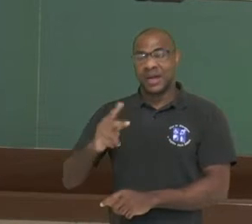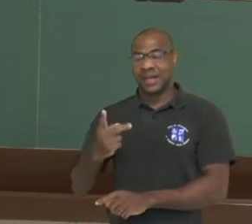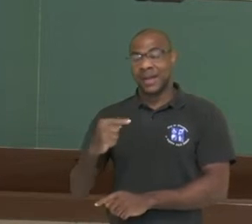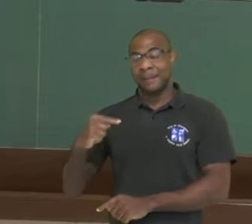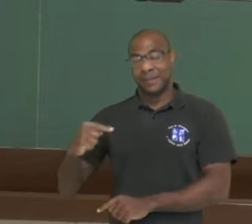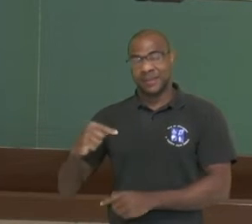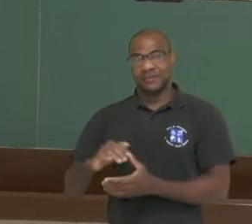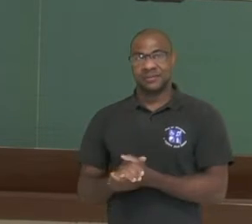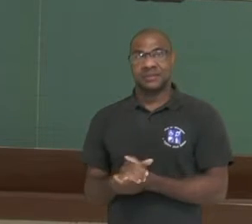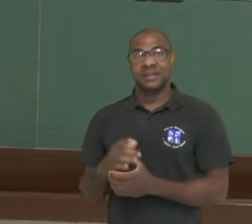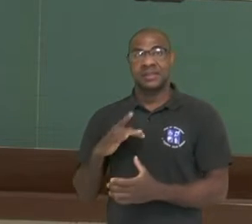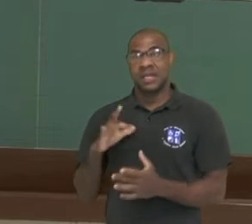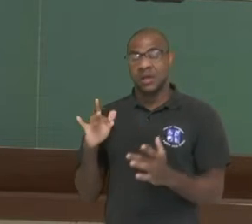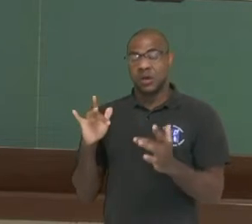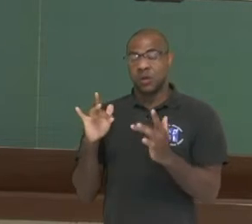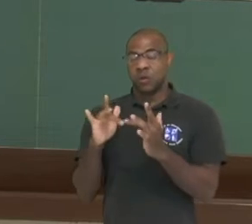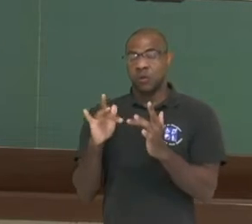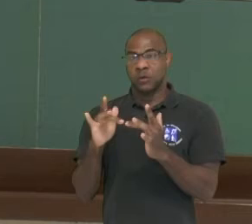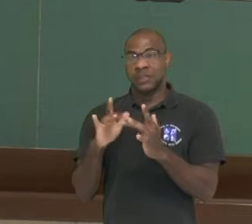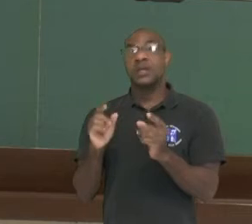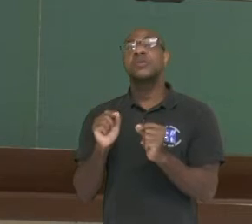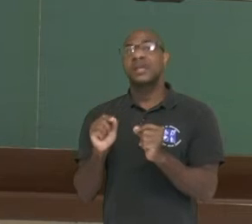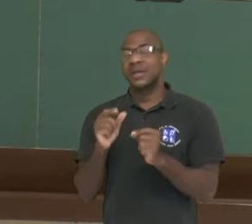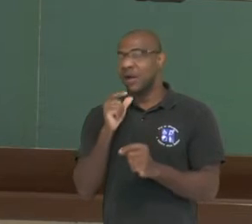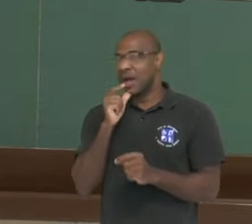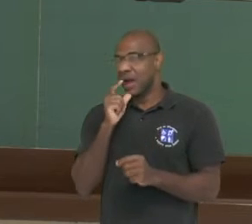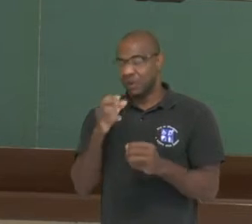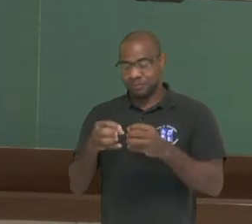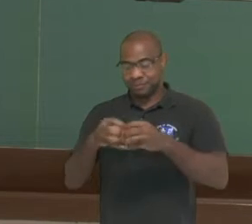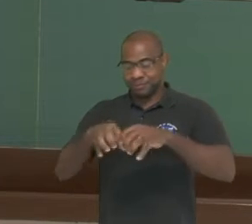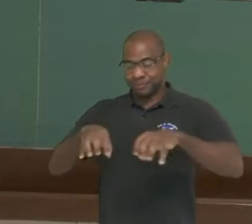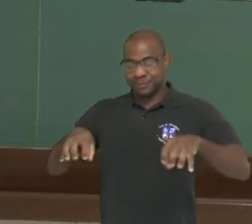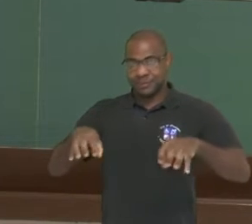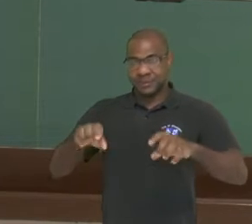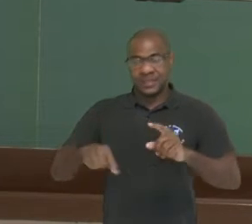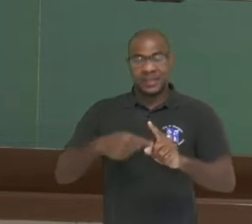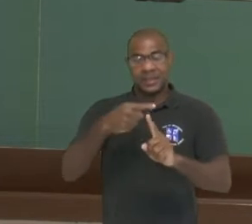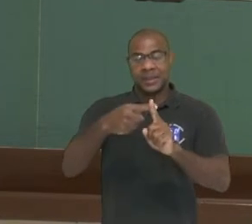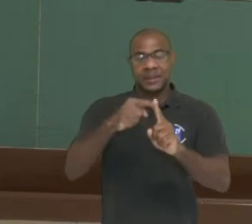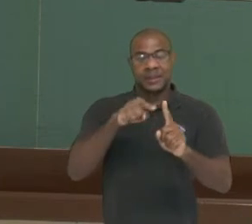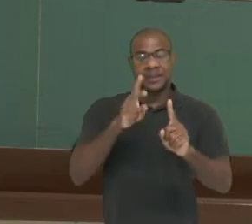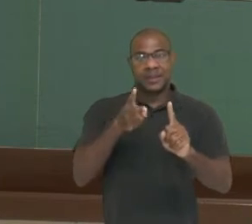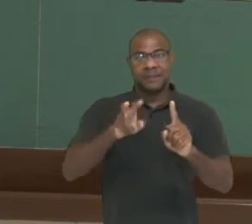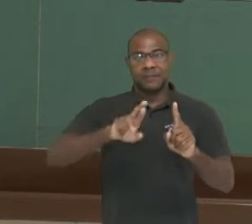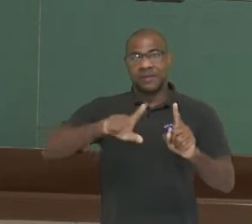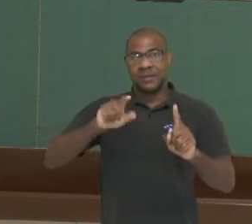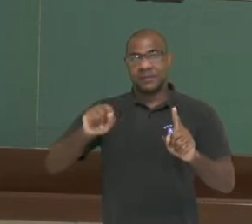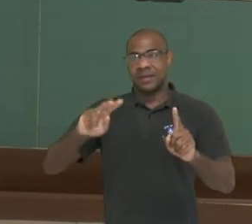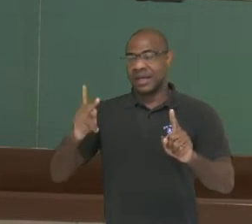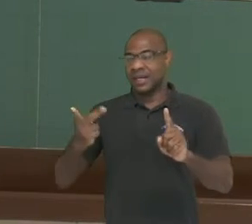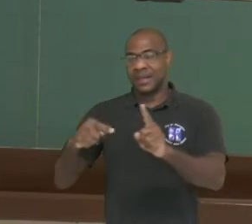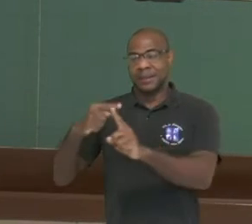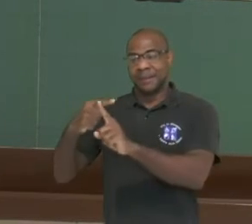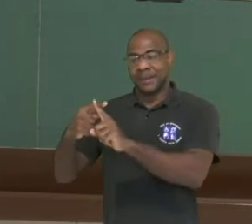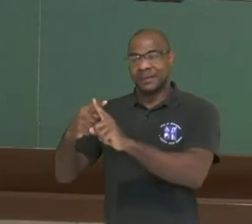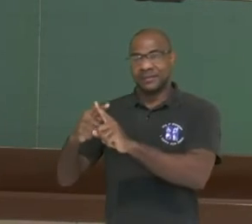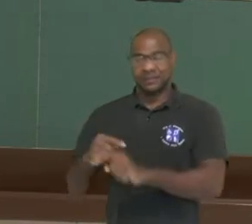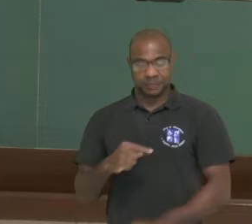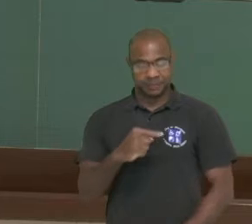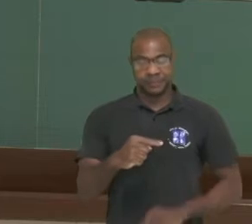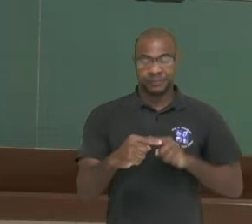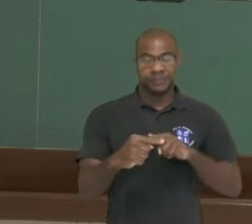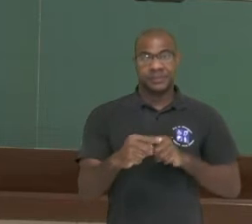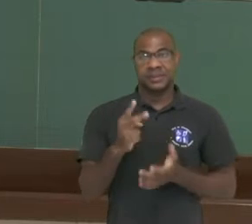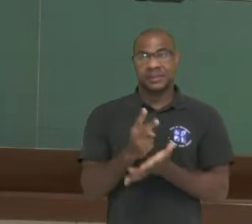contato com a água, vai sofrer dissociação, e aí a parte positiva sempre vai ser diferente de H+, e a parte